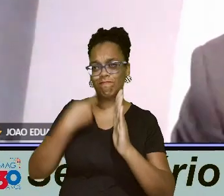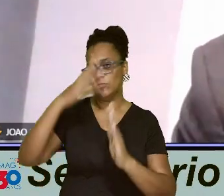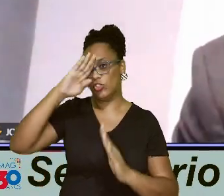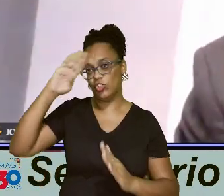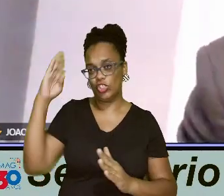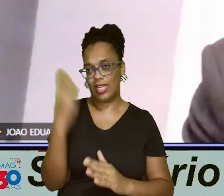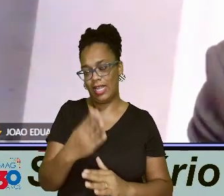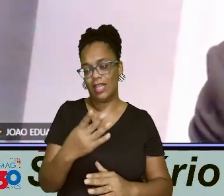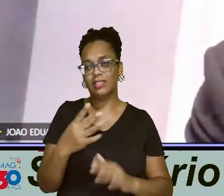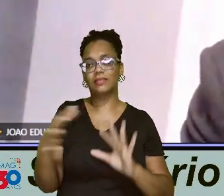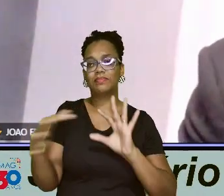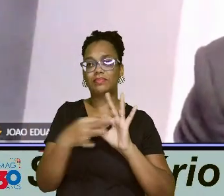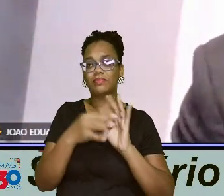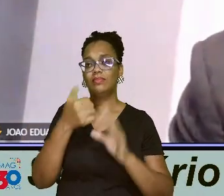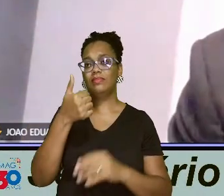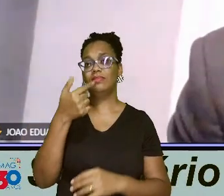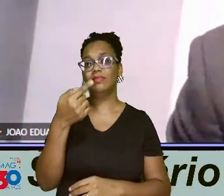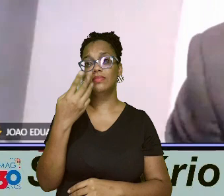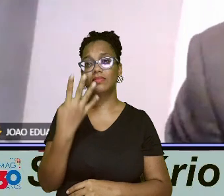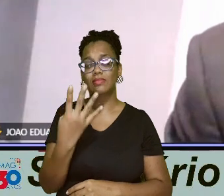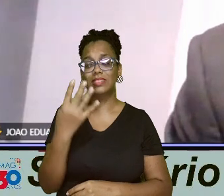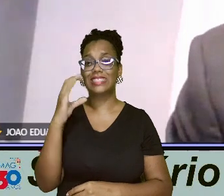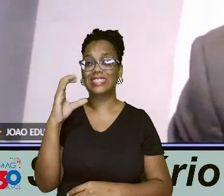do 174 do CTN, em que